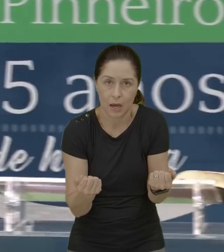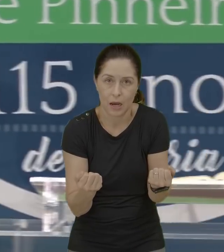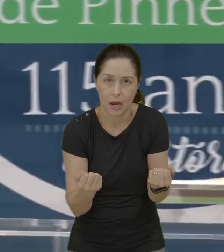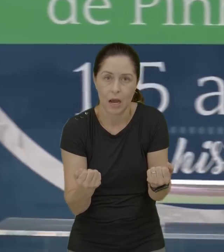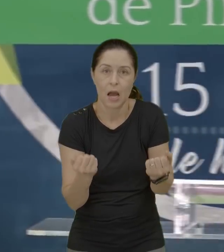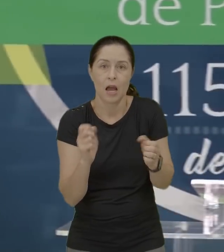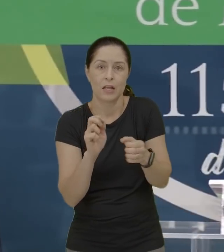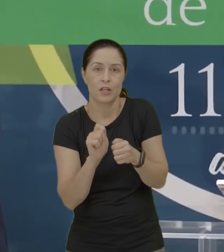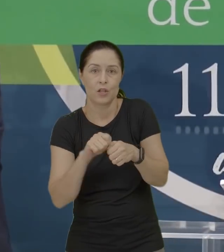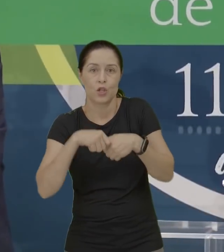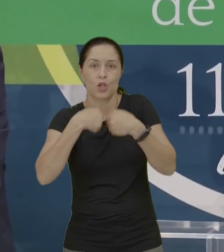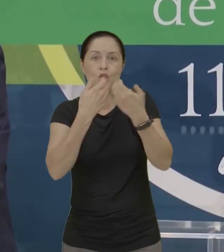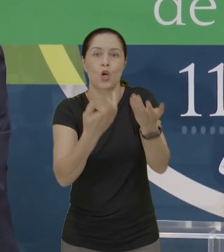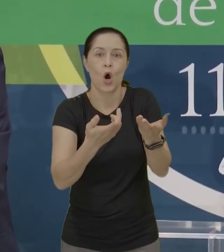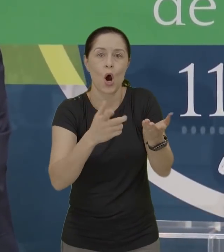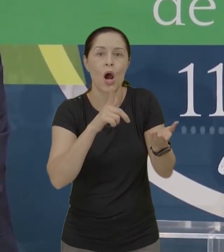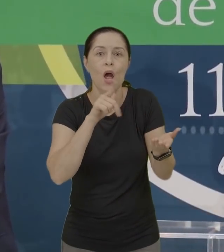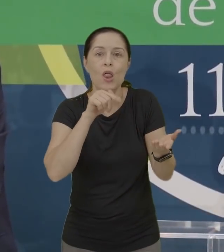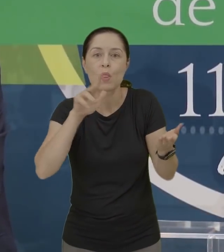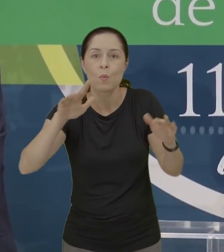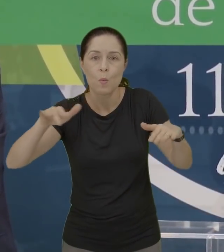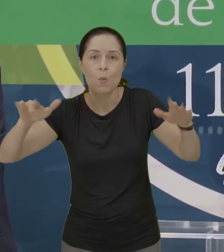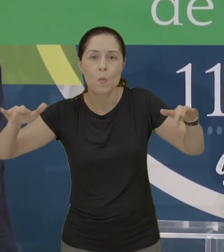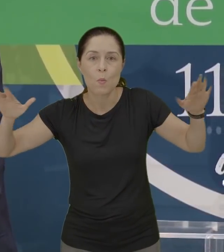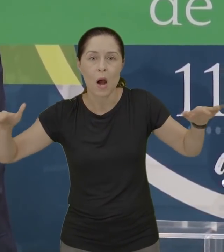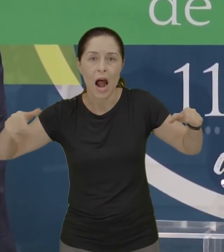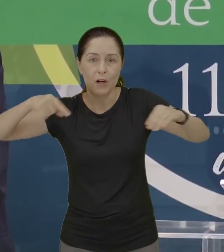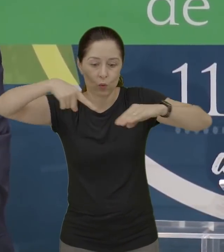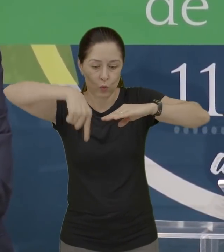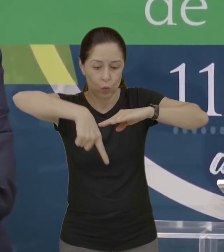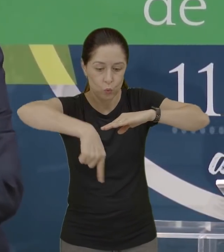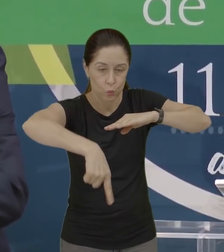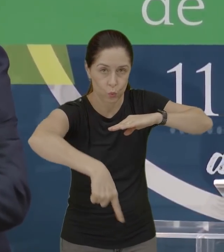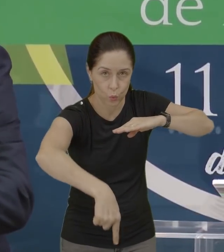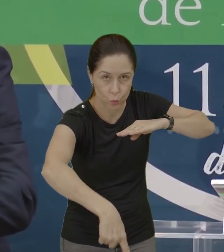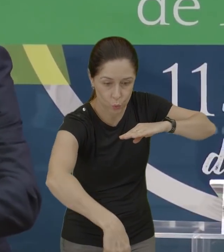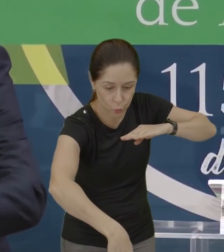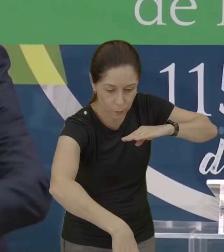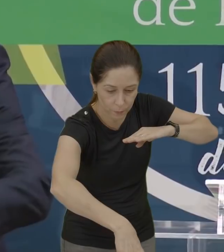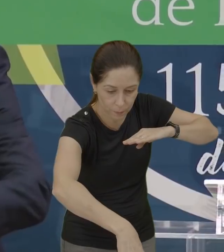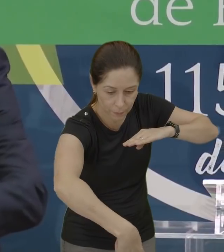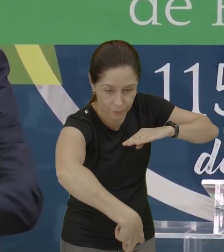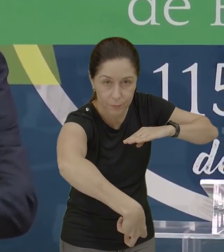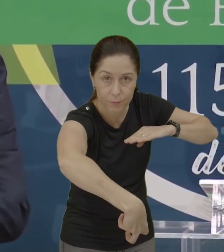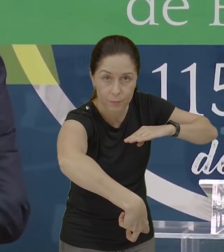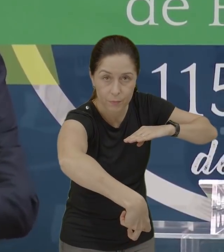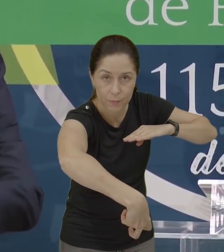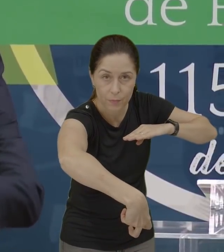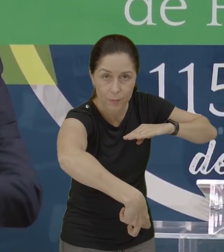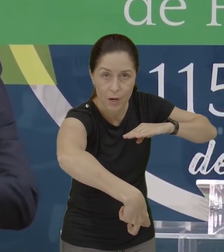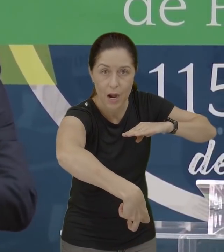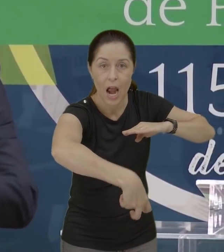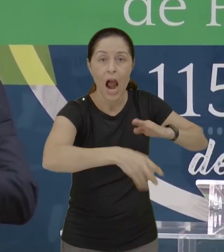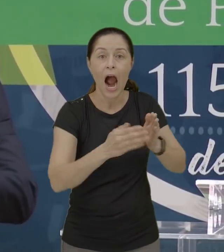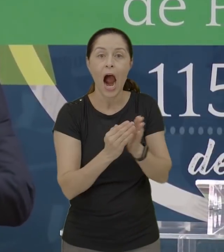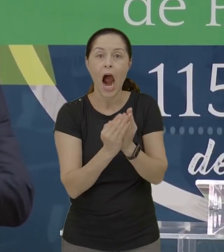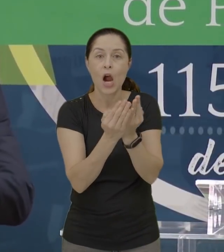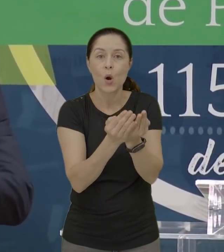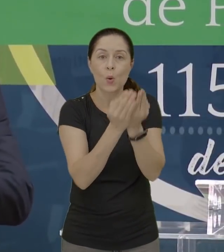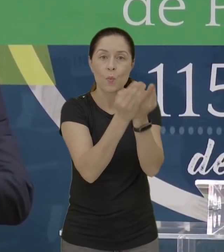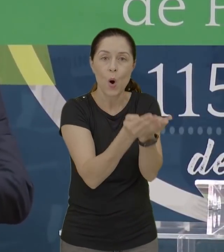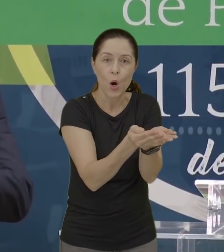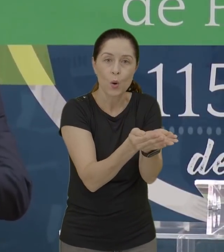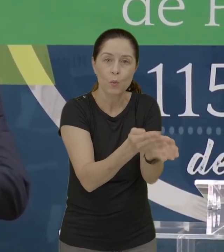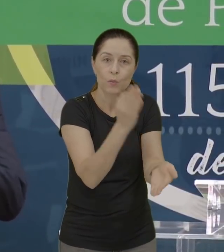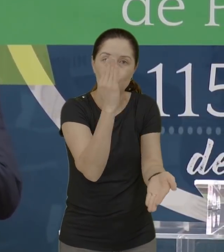vai até o fundo do mar. E via de regra, ela se engasta lá, se